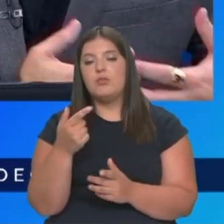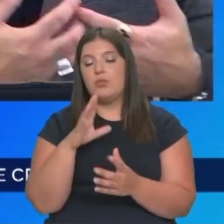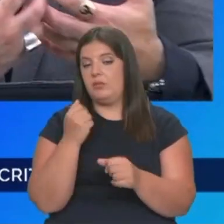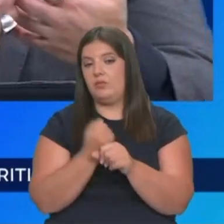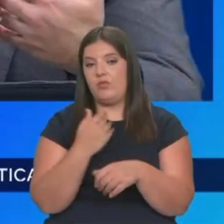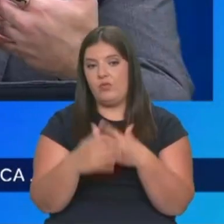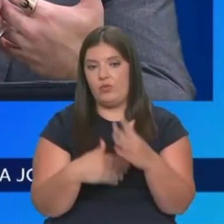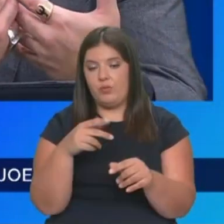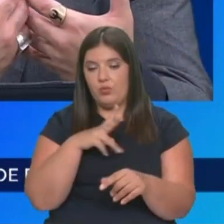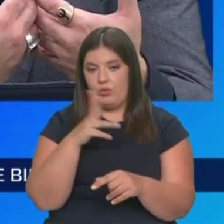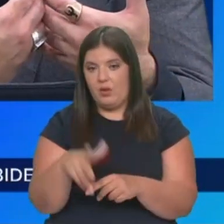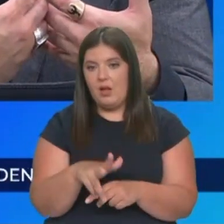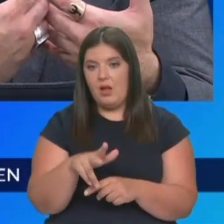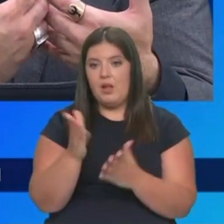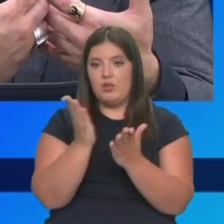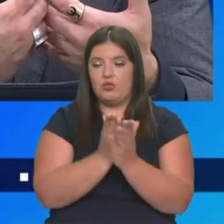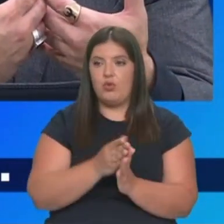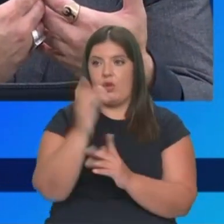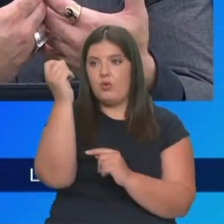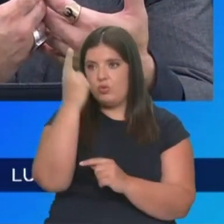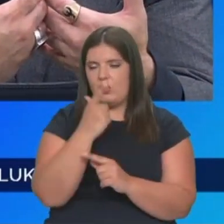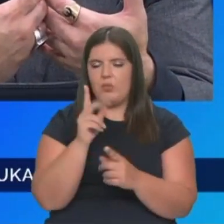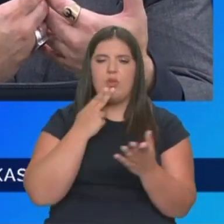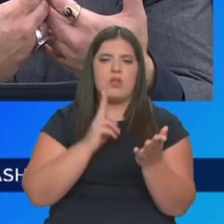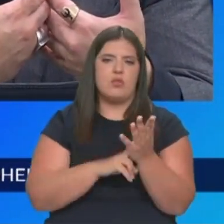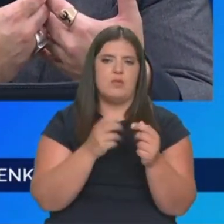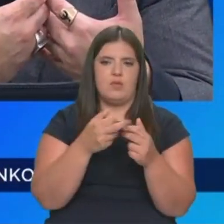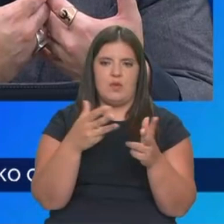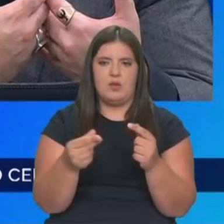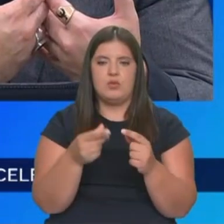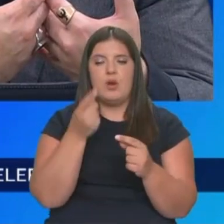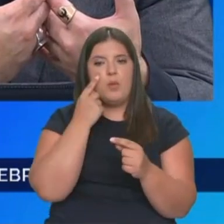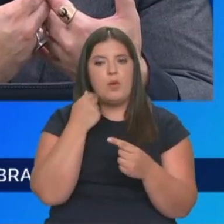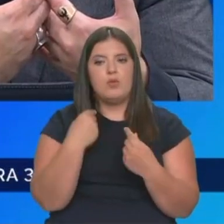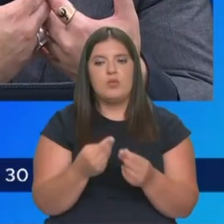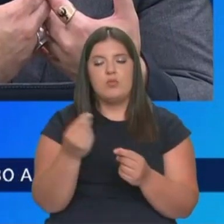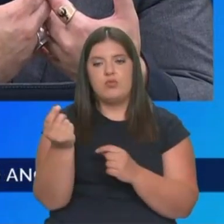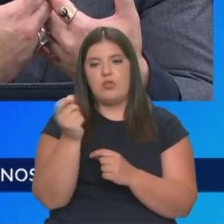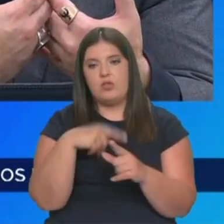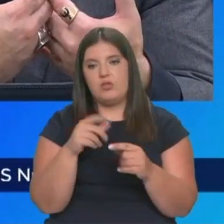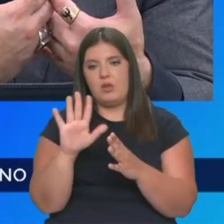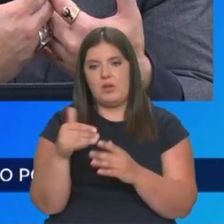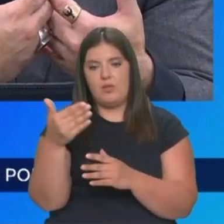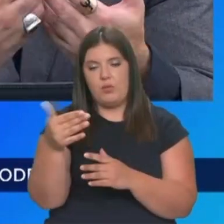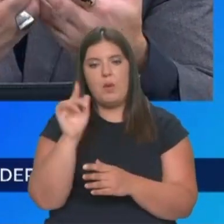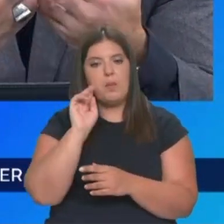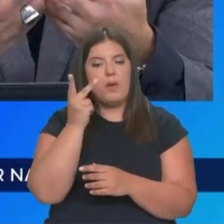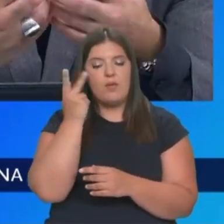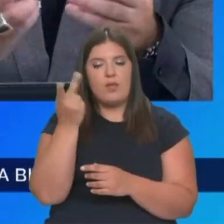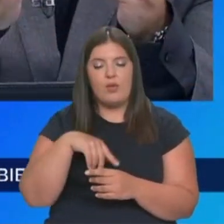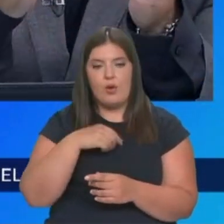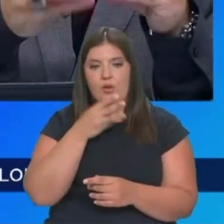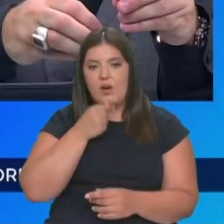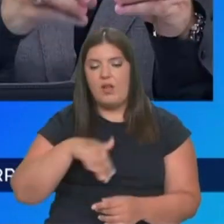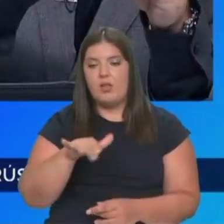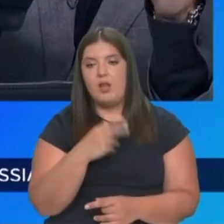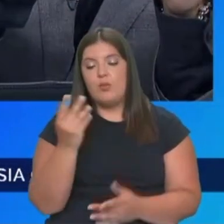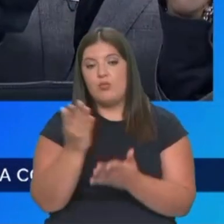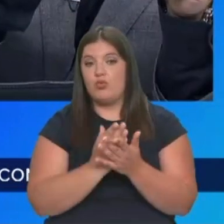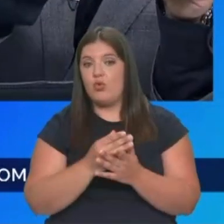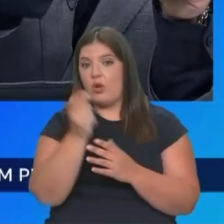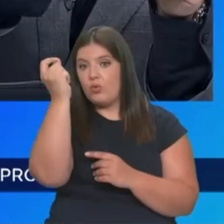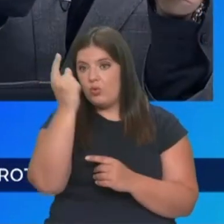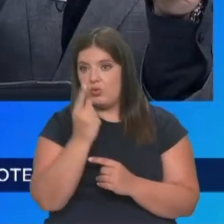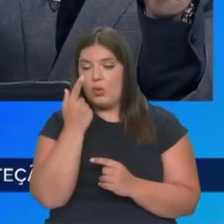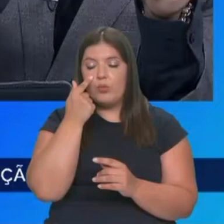Portugal e estudar o Sol por variedíssimas razões. Para já, porque convém nós conhecermos a estrela, que é fundamental para a nossa vida na Terra. Depois, porque estudar o Sol,